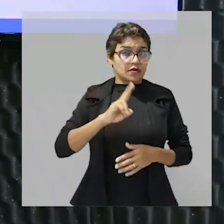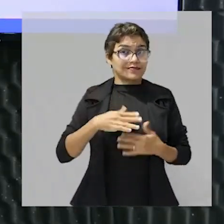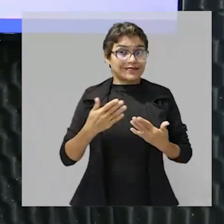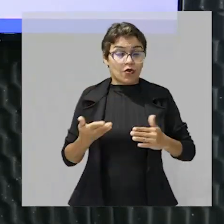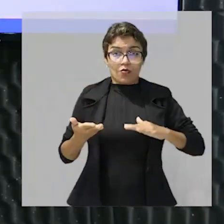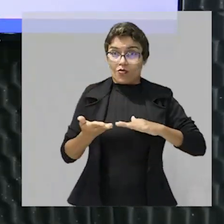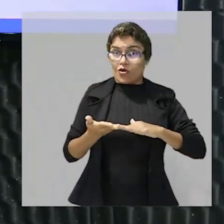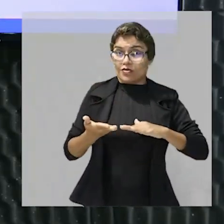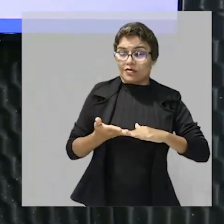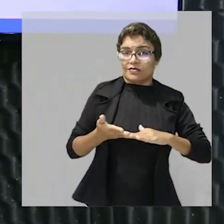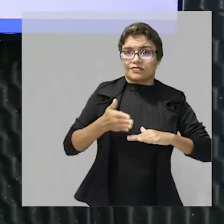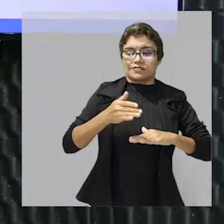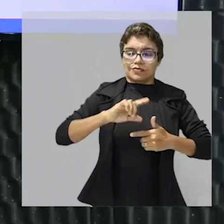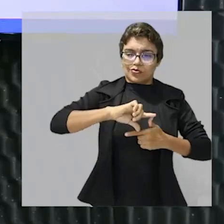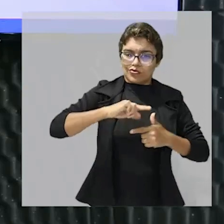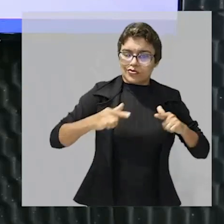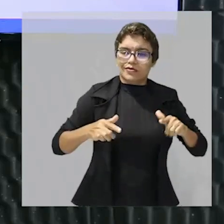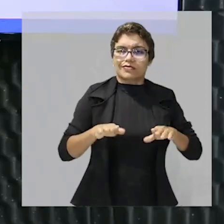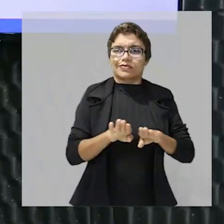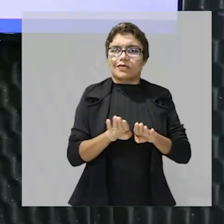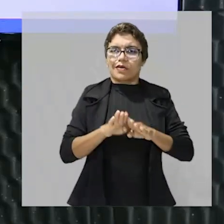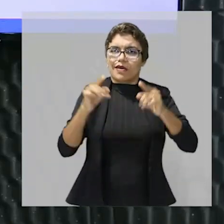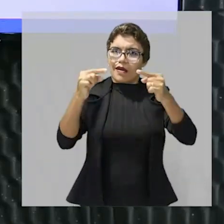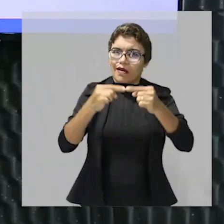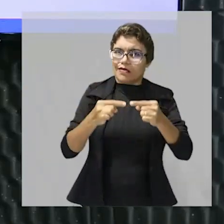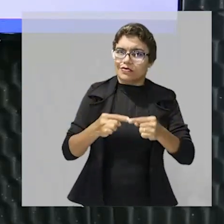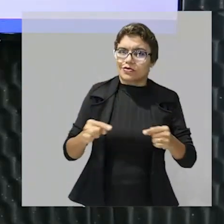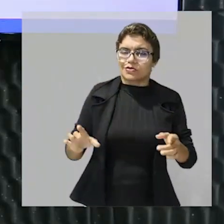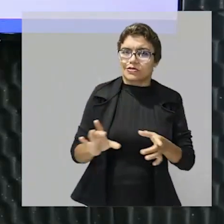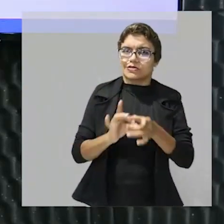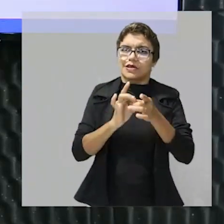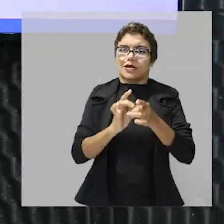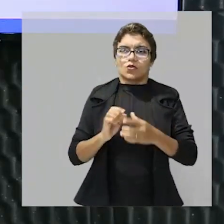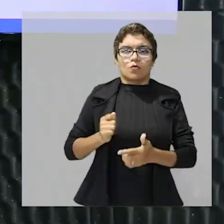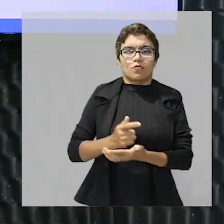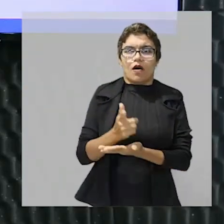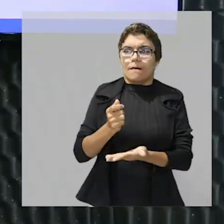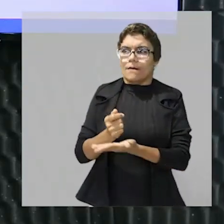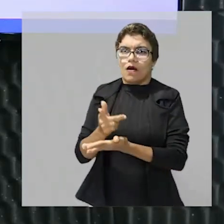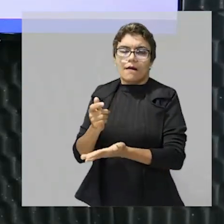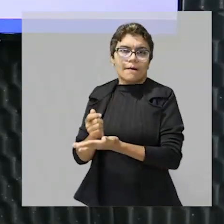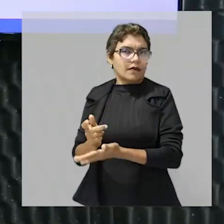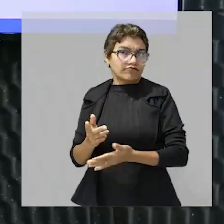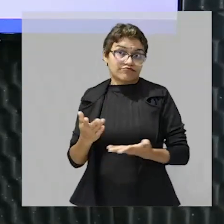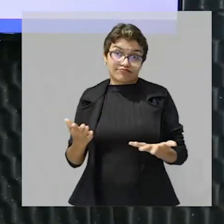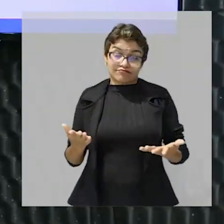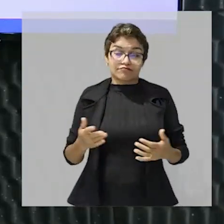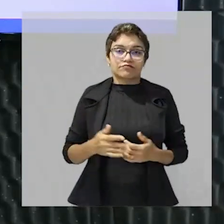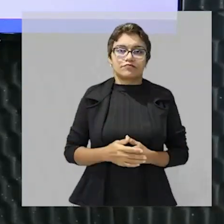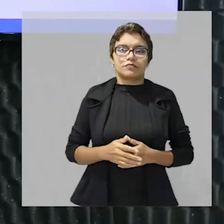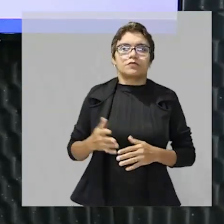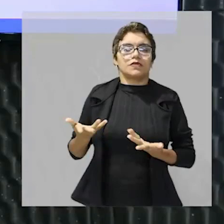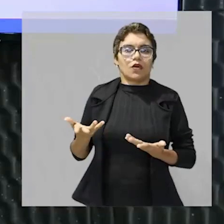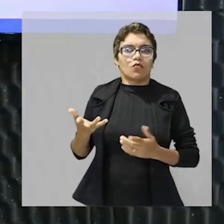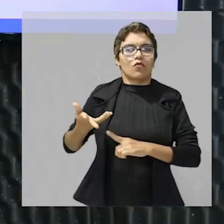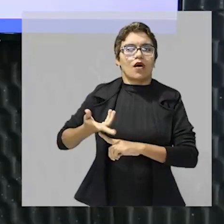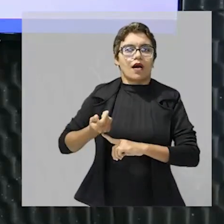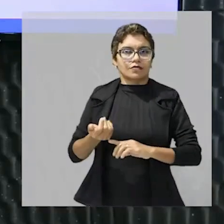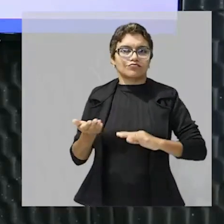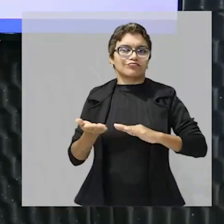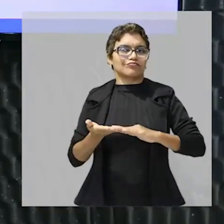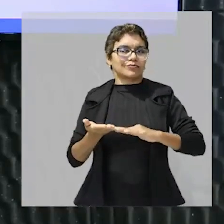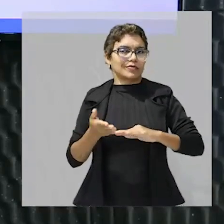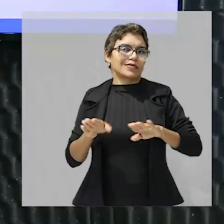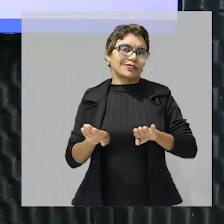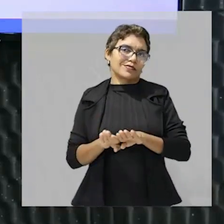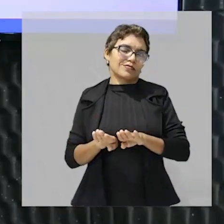o contemporâneo, ele está associado literalmente com o consumo. Não dá para você fugir disso. A arte contemporânea não é diferente.